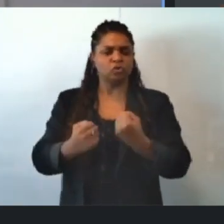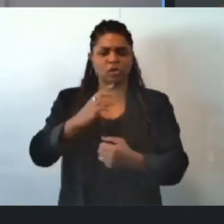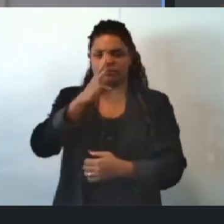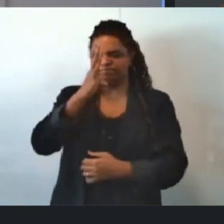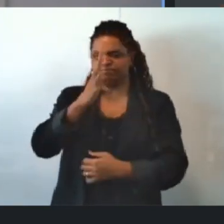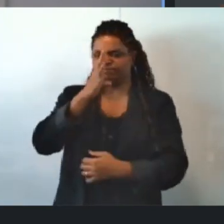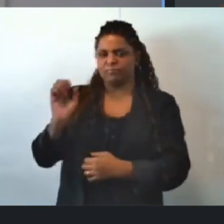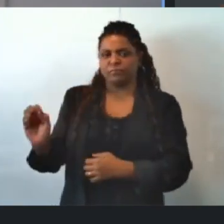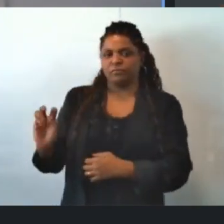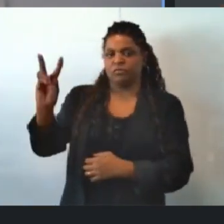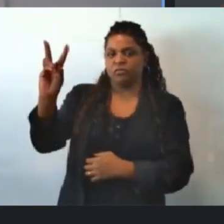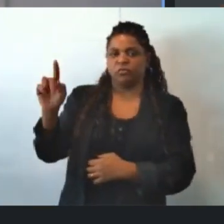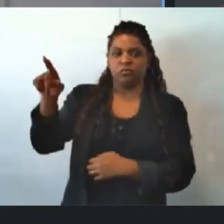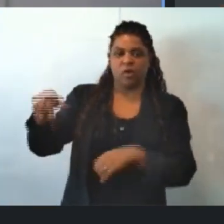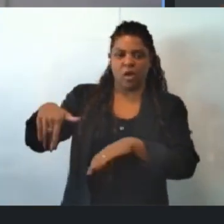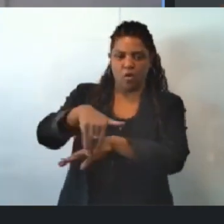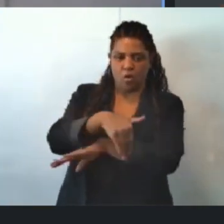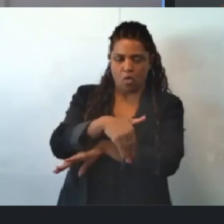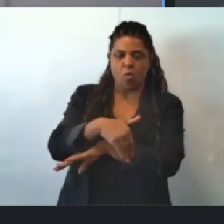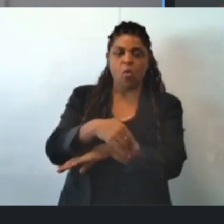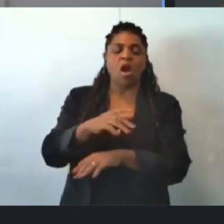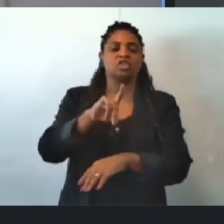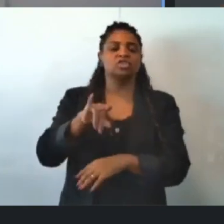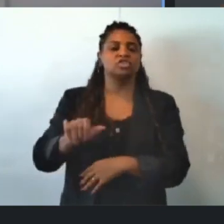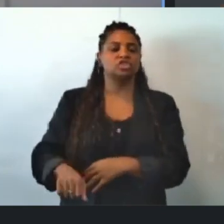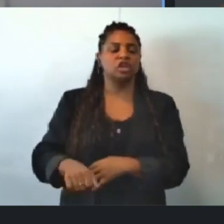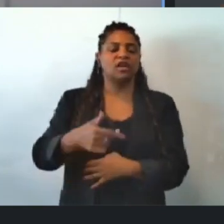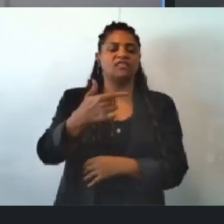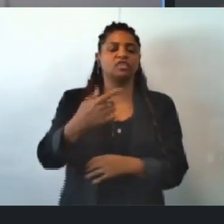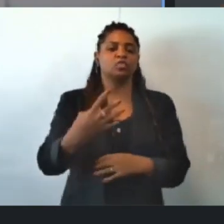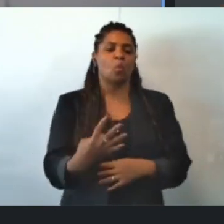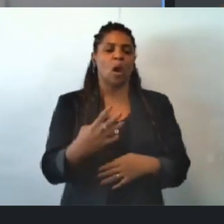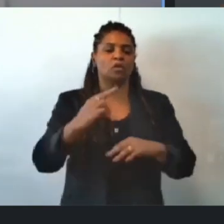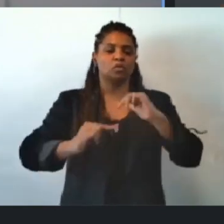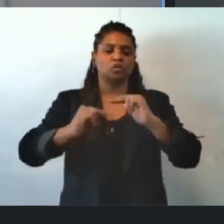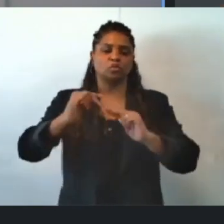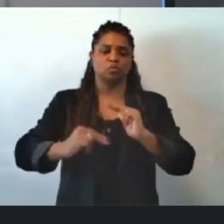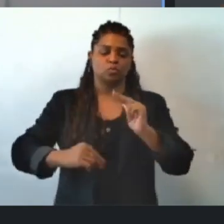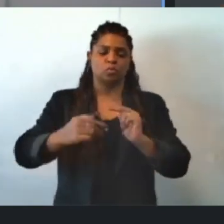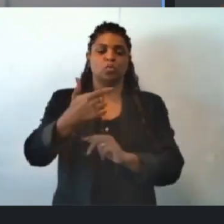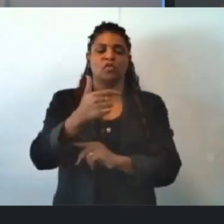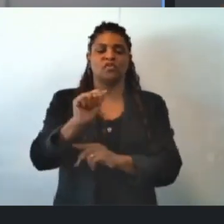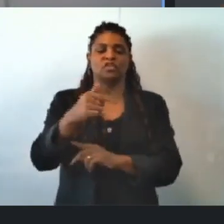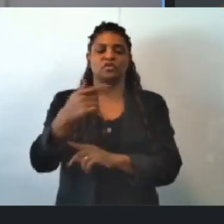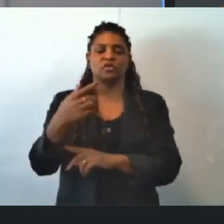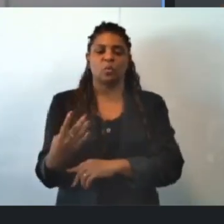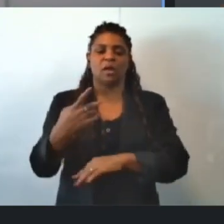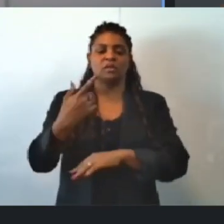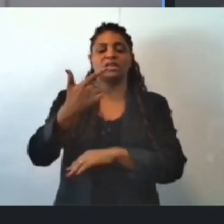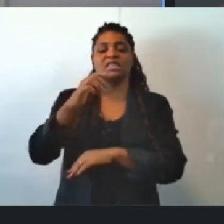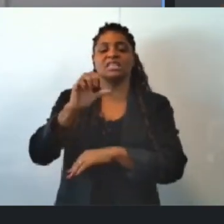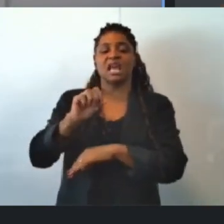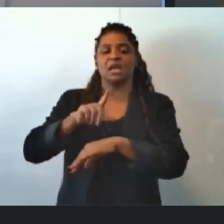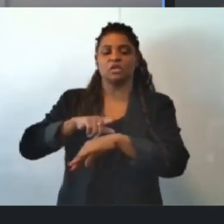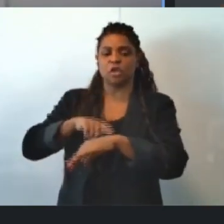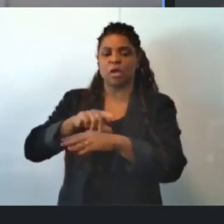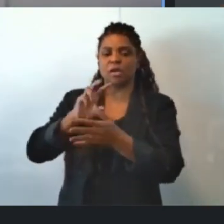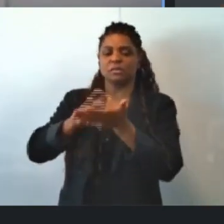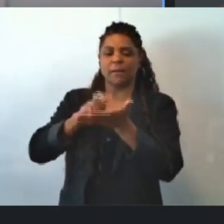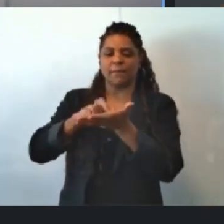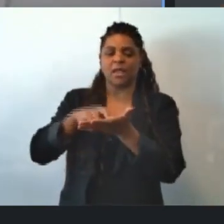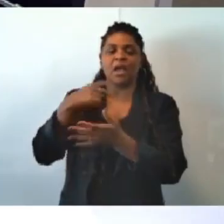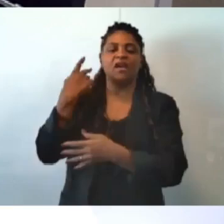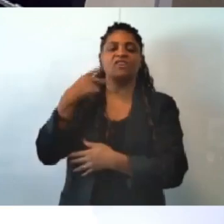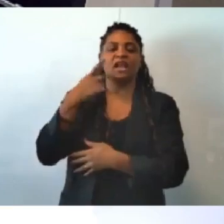de 2024, às 9 horas da manhã. Local no mesmo, de autoria da vereadora Loide Gonçalves. Em discussão. Em votação, como